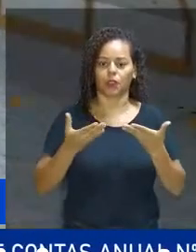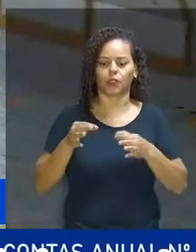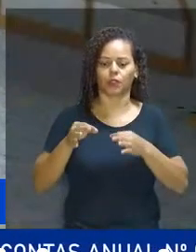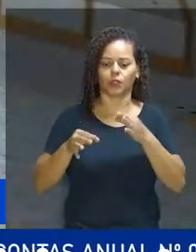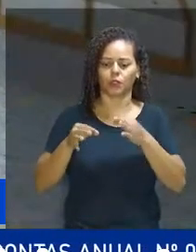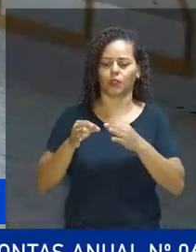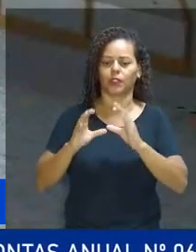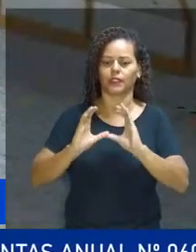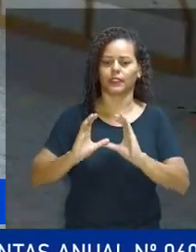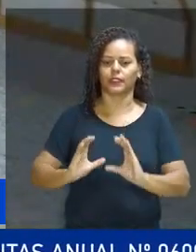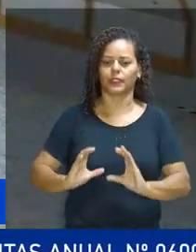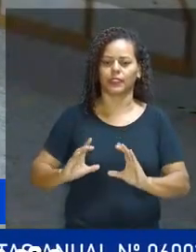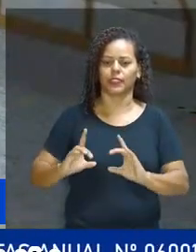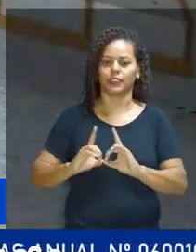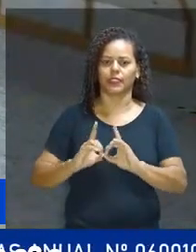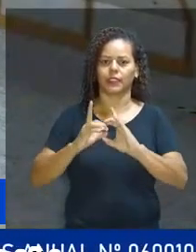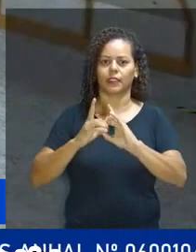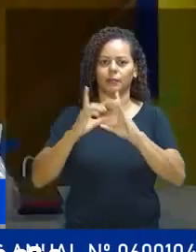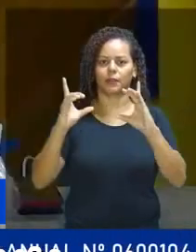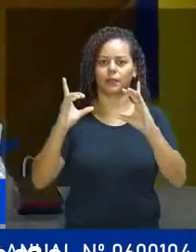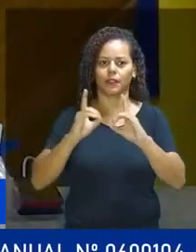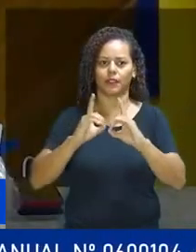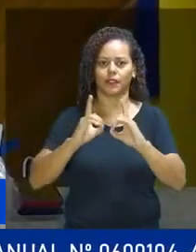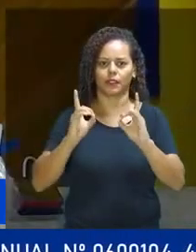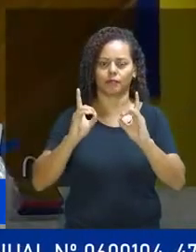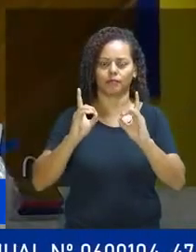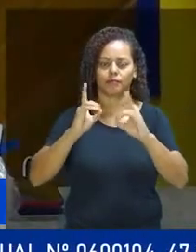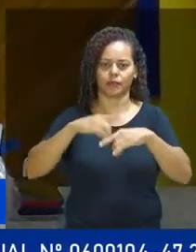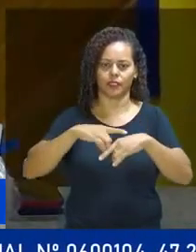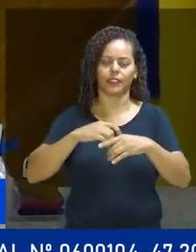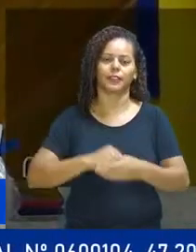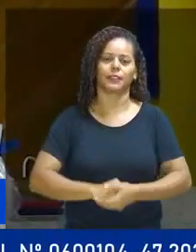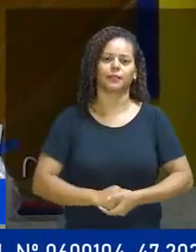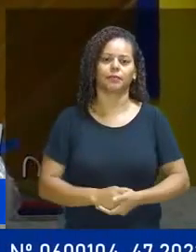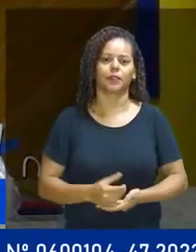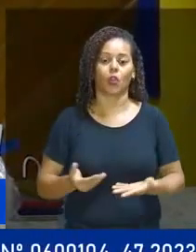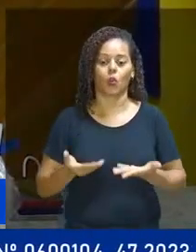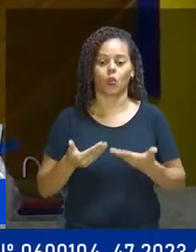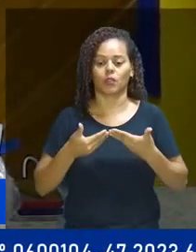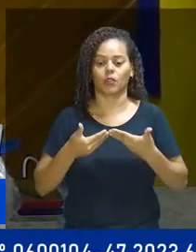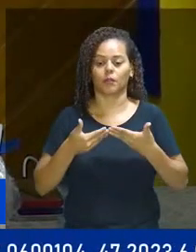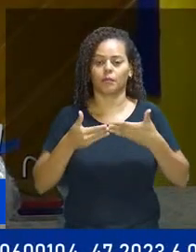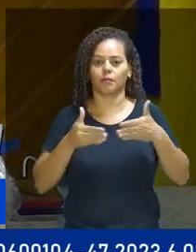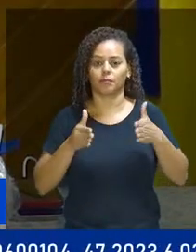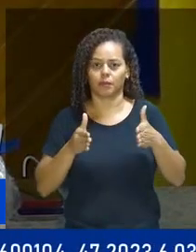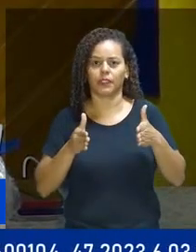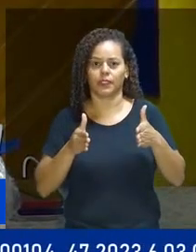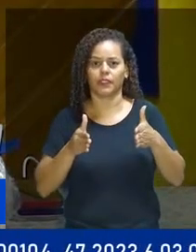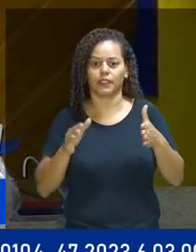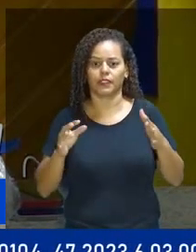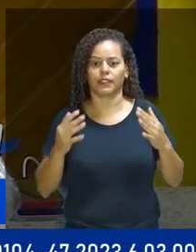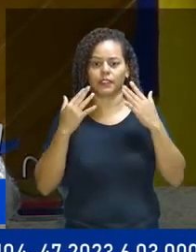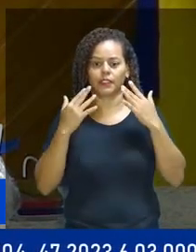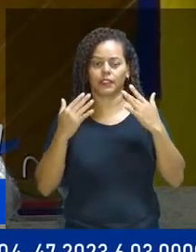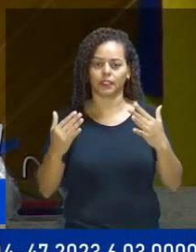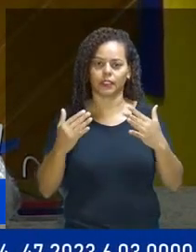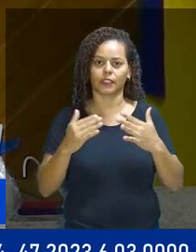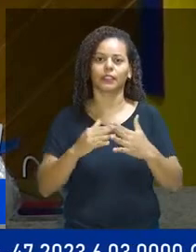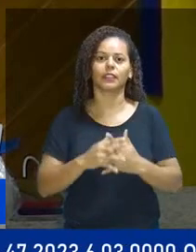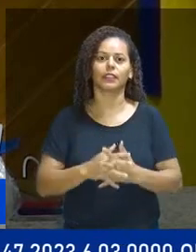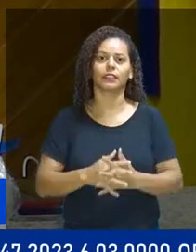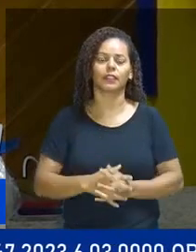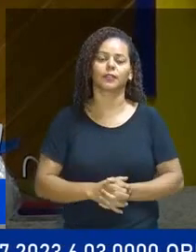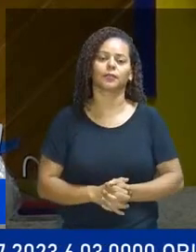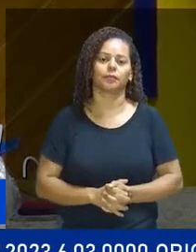da Democracia. Havendo quórum, eu declaro aberta esta sessão judiciária e não havendo